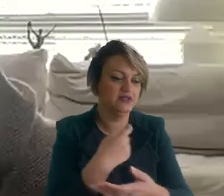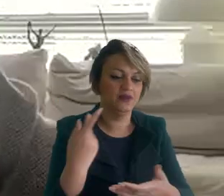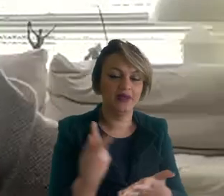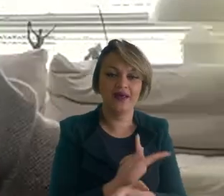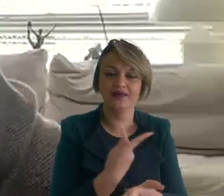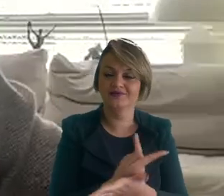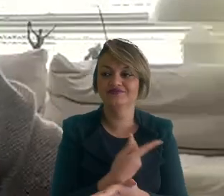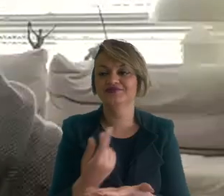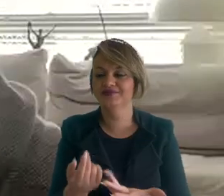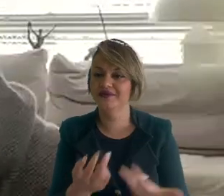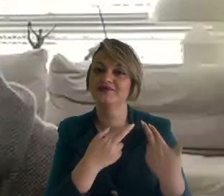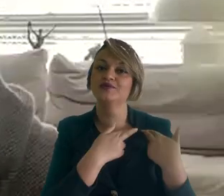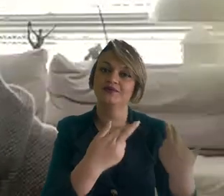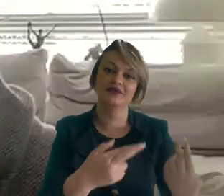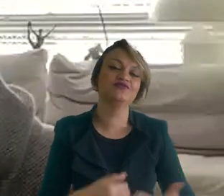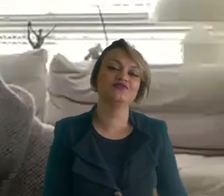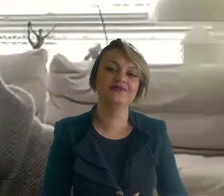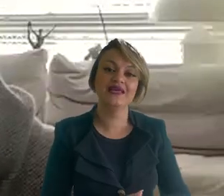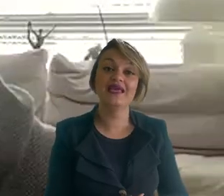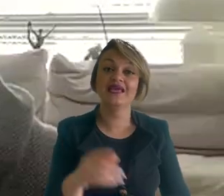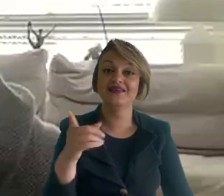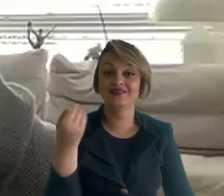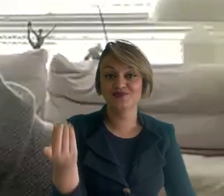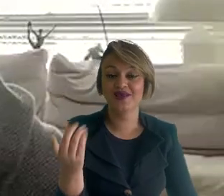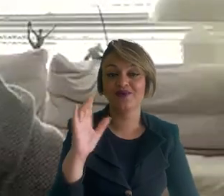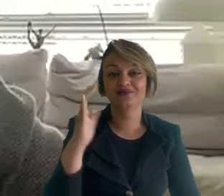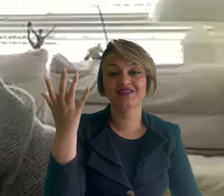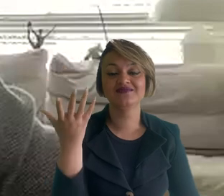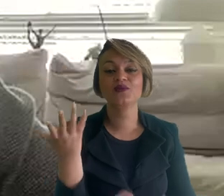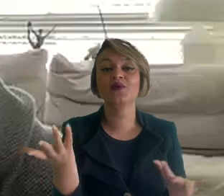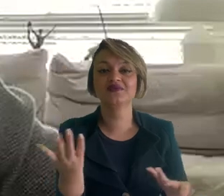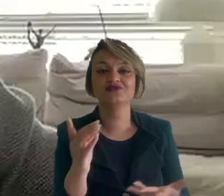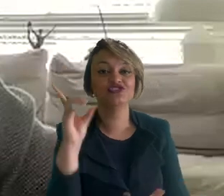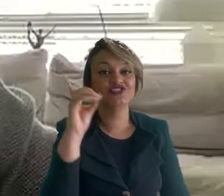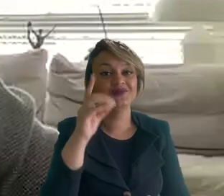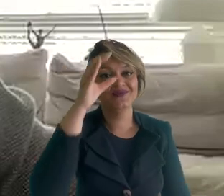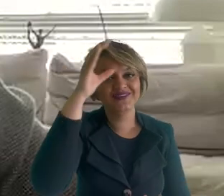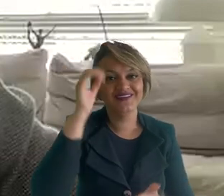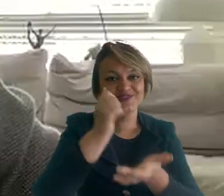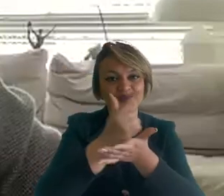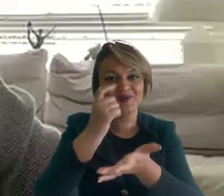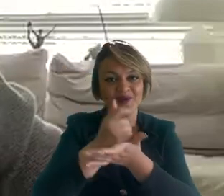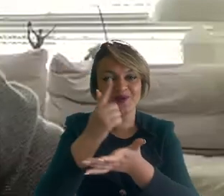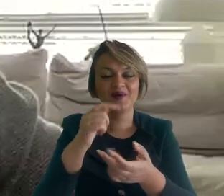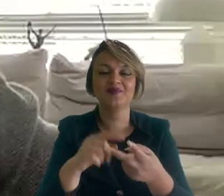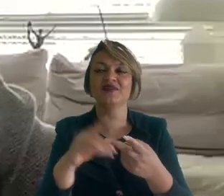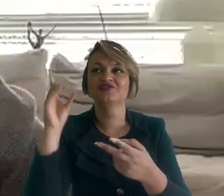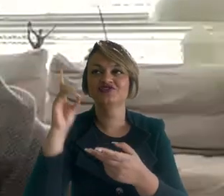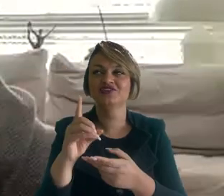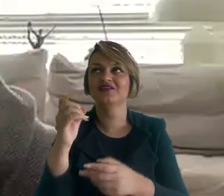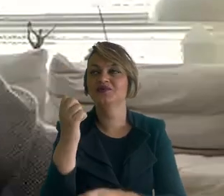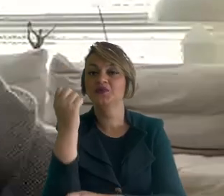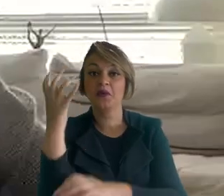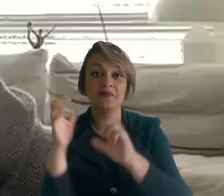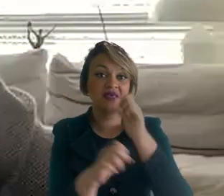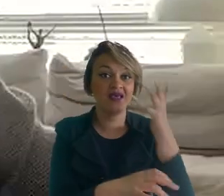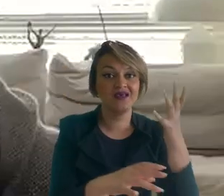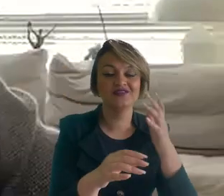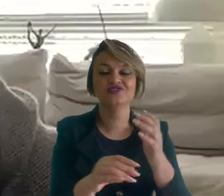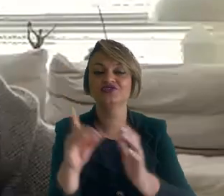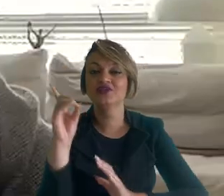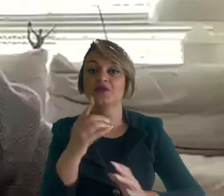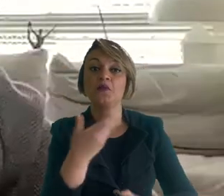é a grande questão do Direito do Consumidor do direito do Ambiental do direito público